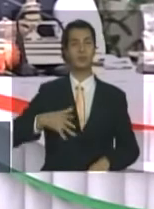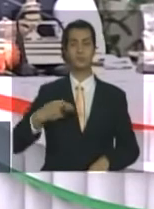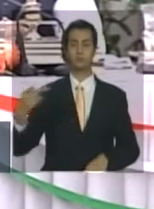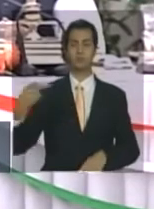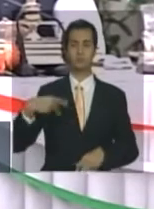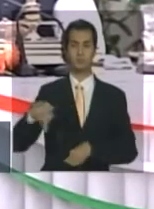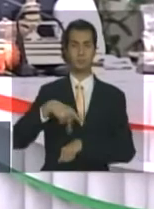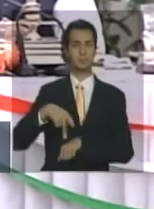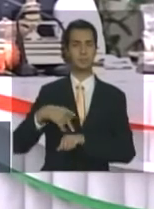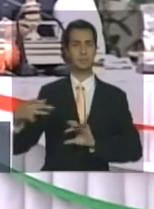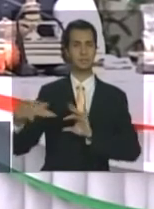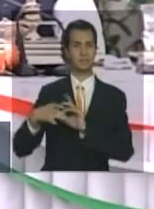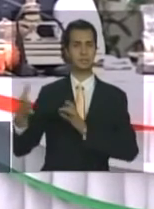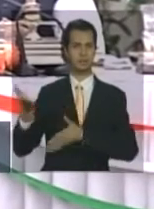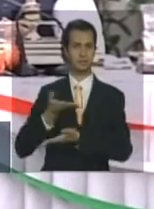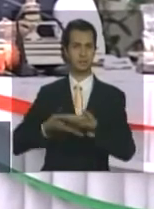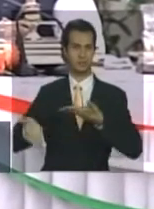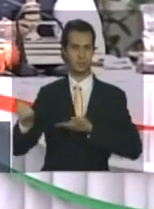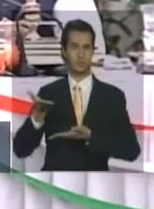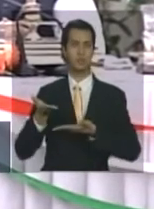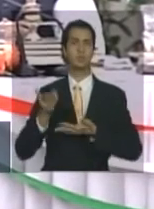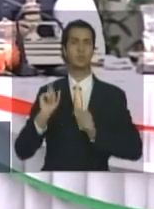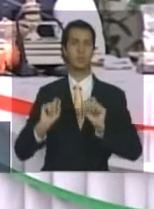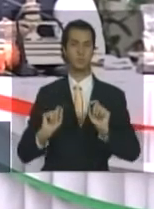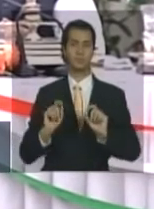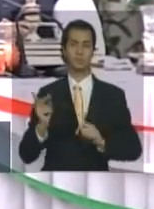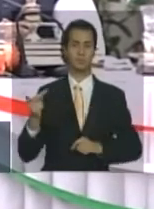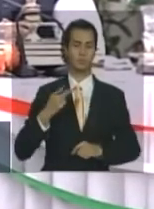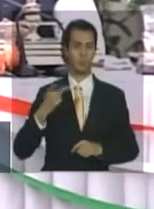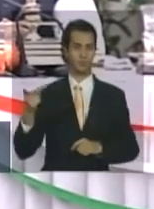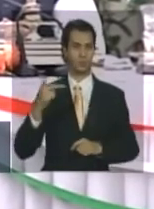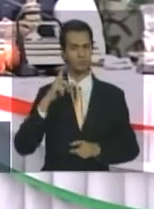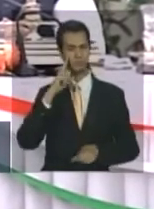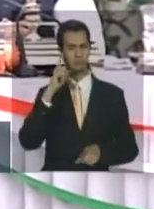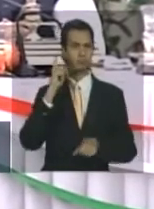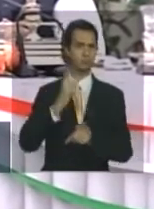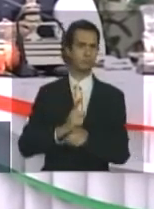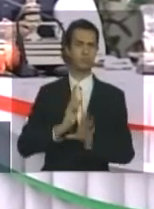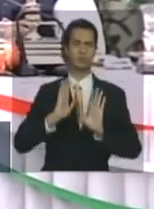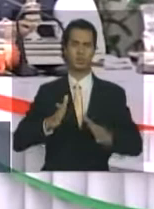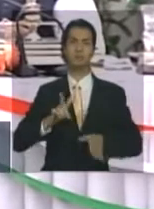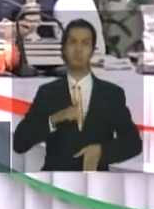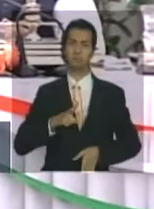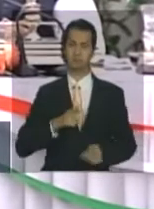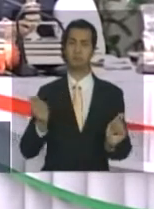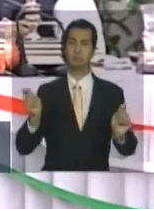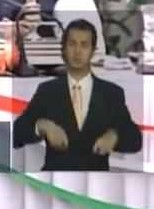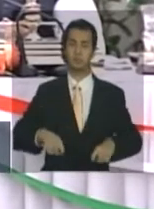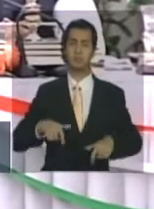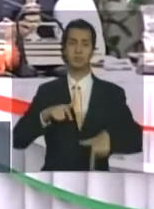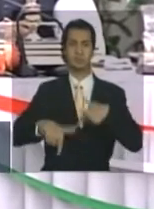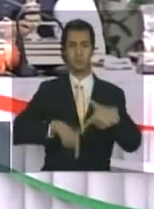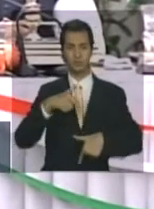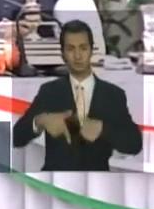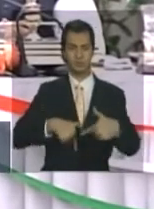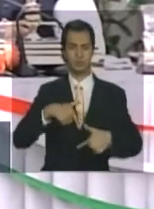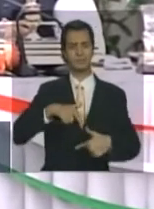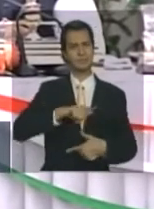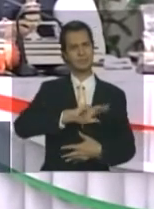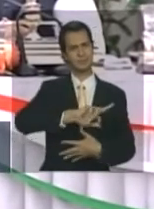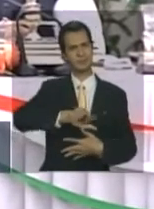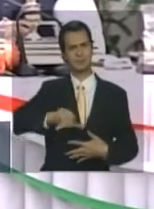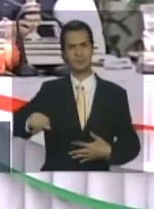instituições têm identificado nos últimos anos oportunidades de atuação conjunta nas mais diversas